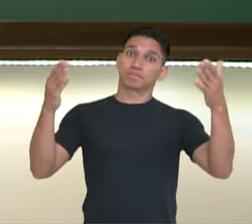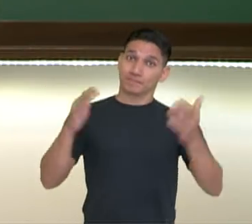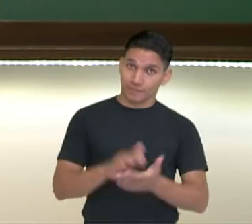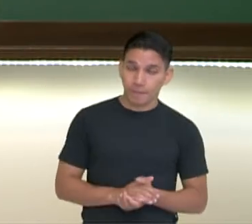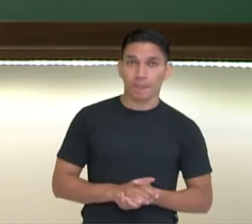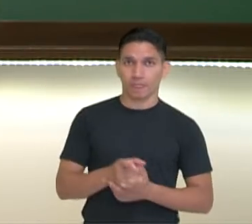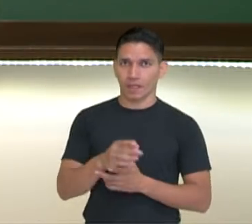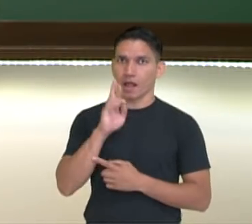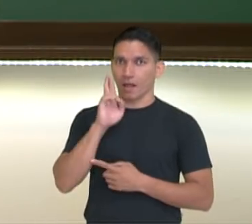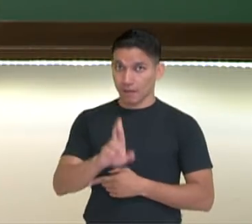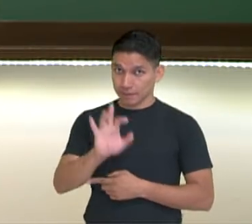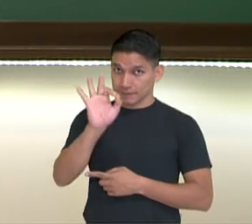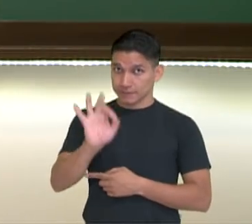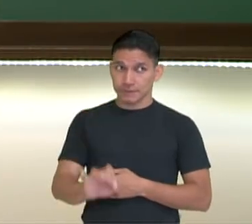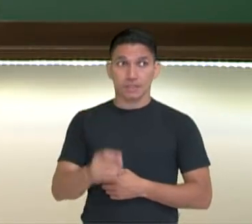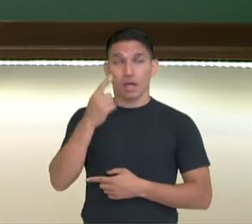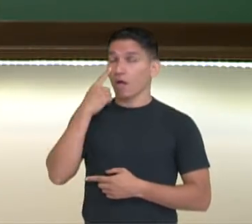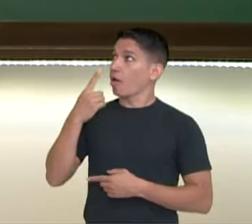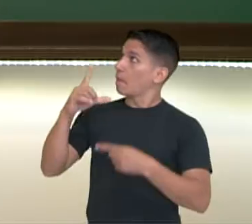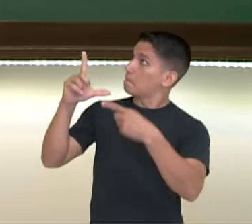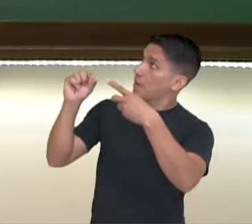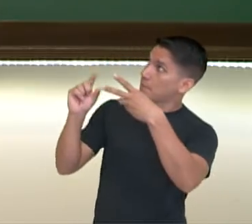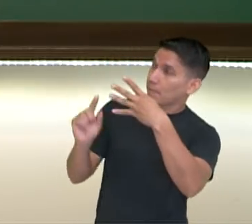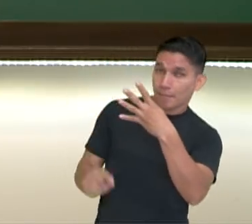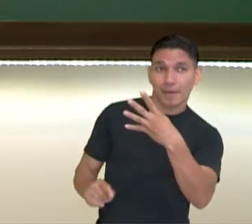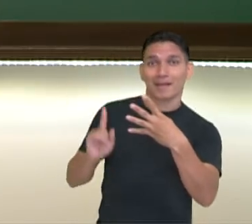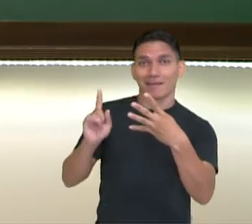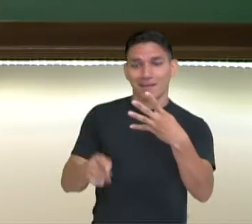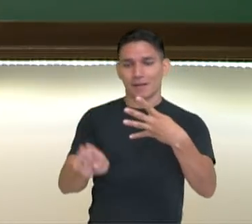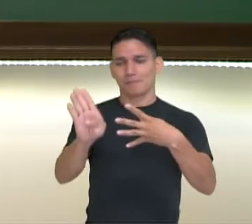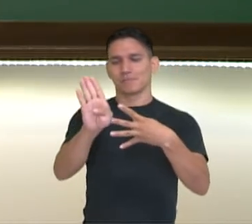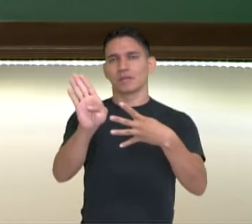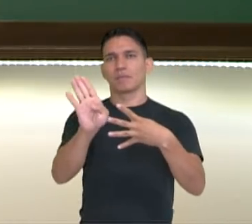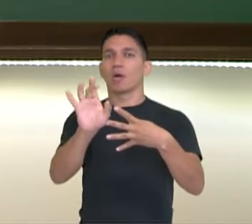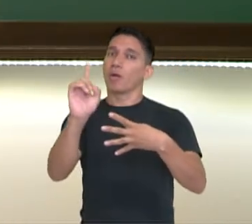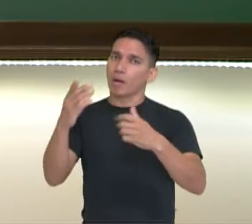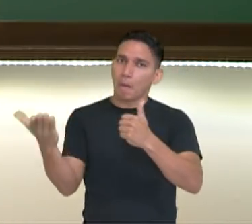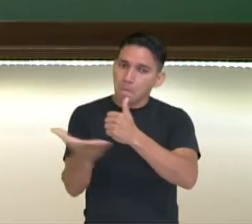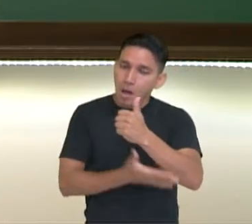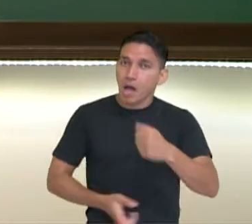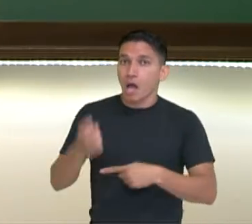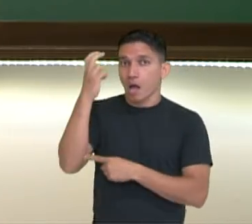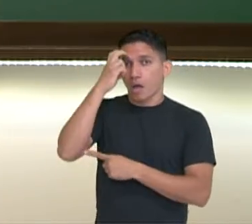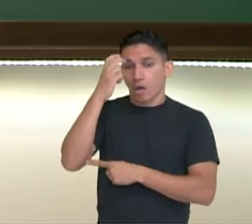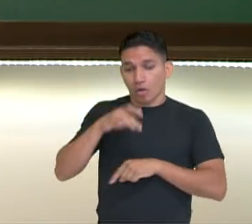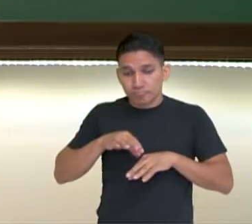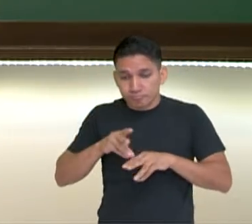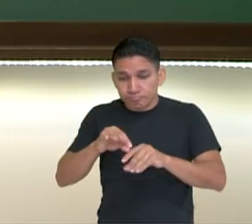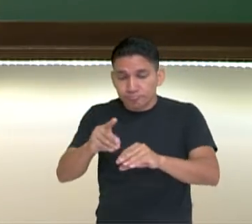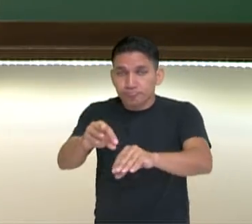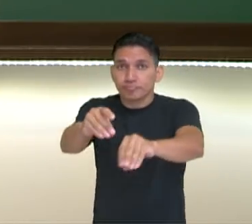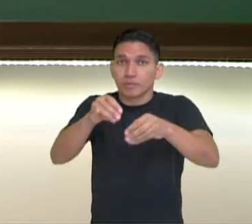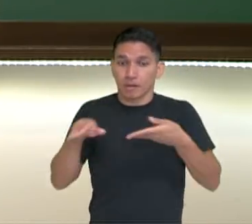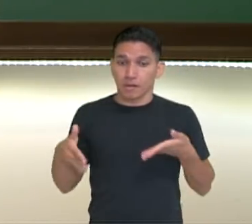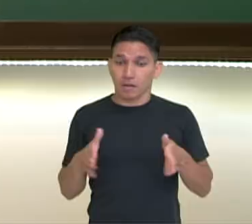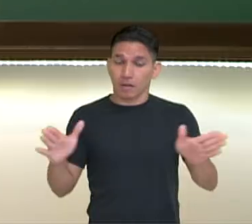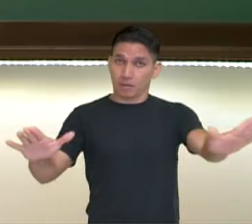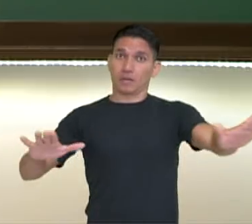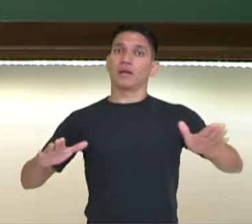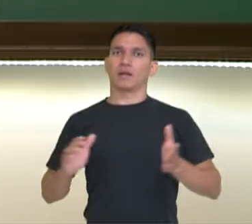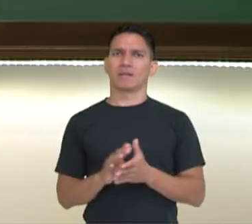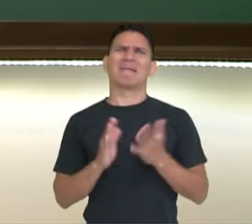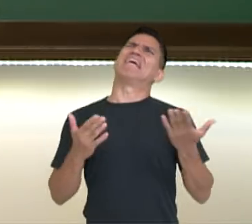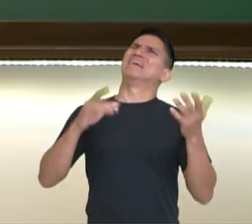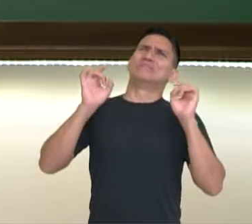Então, pessoal, responderam? A alternativa correta aqui é a B, a base cultural da civilização mesopotâmica. Lembra, a gente só está falando de